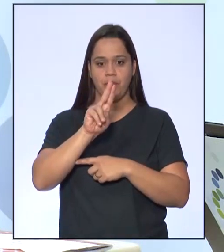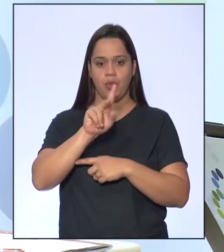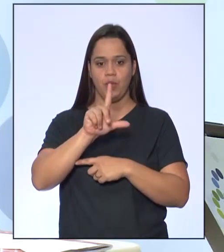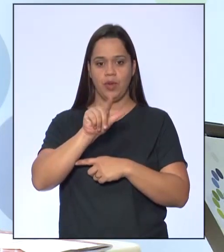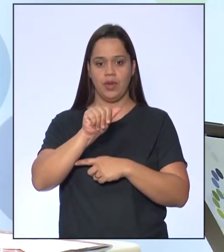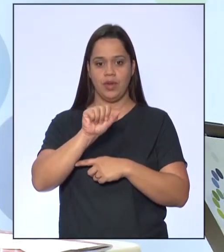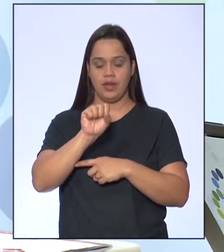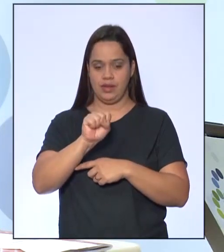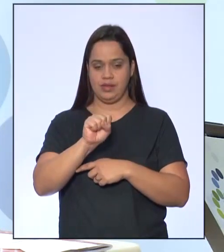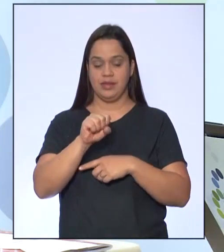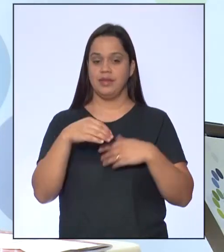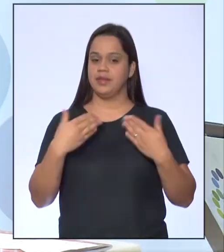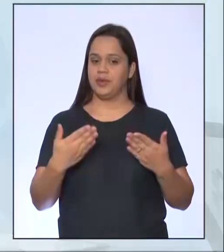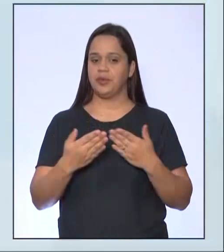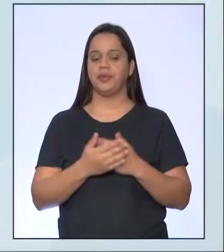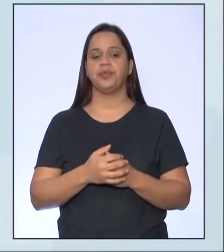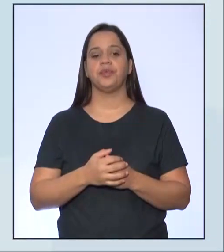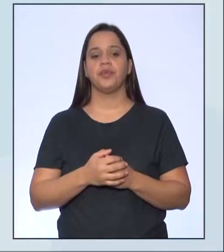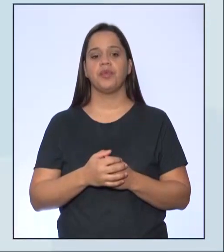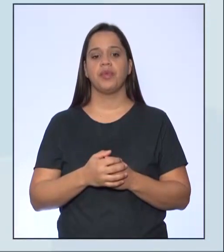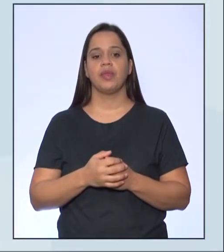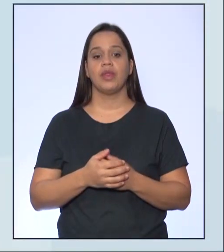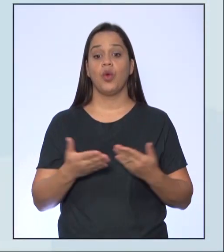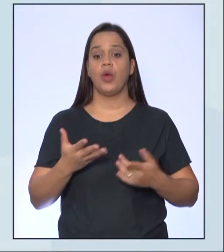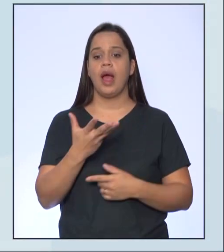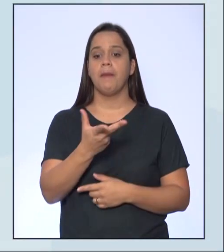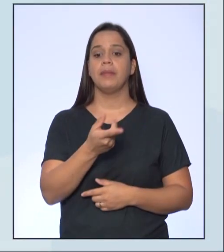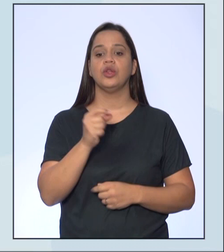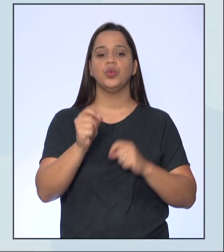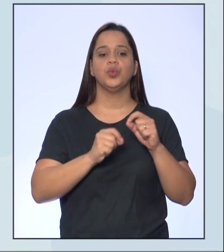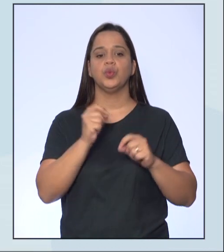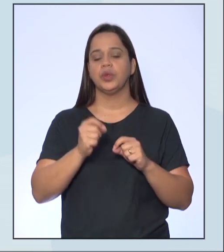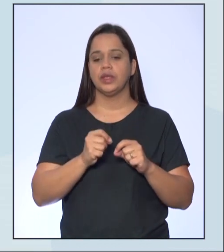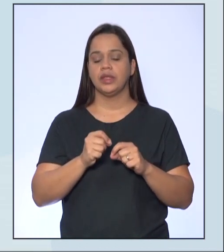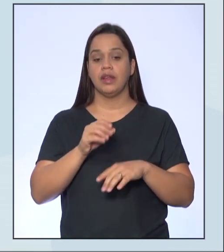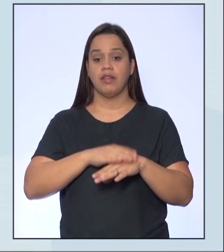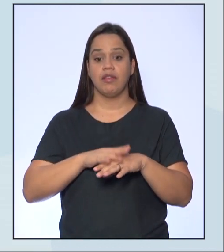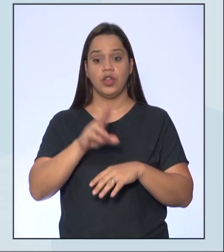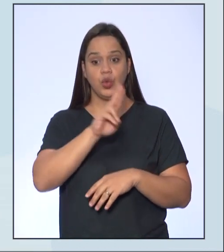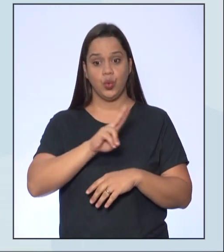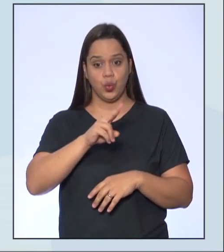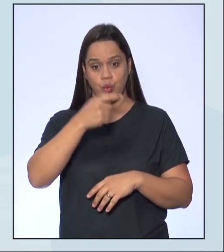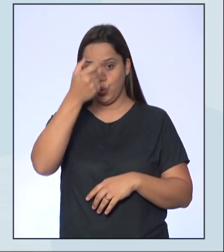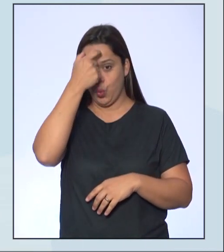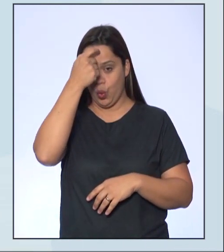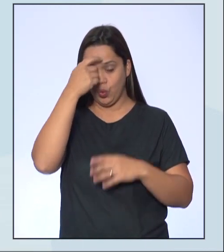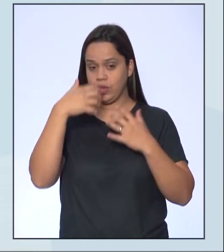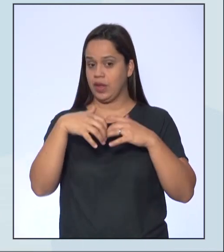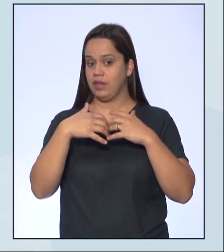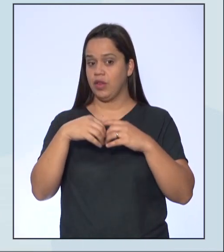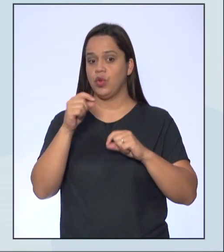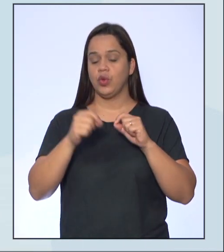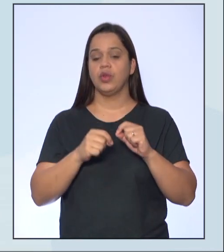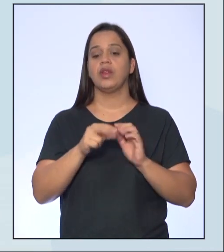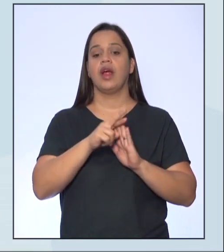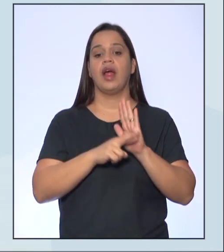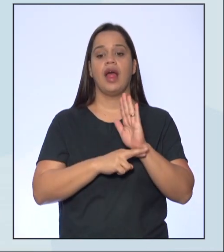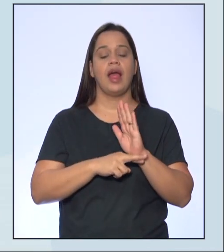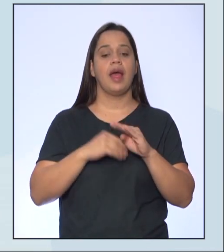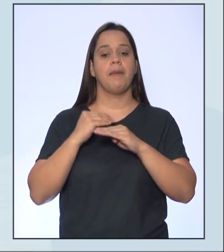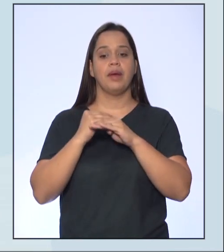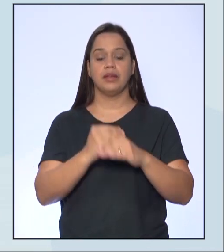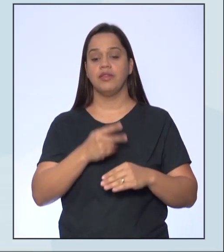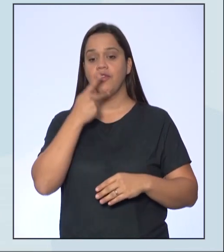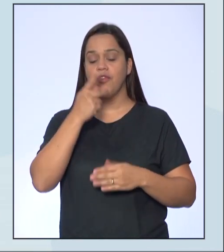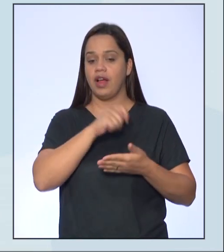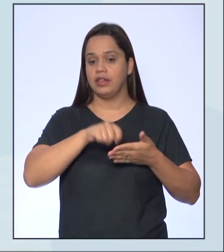Bom, vamos lá. A nossa habilidade, fazer uso consciente e reflexivo da norma padrão em situações de fala e escrita